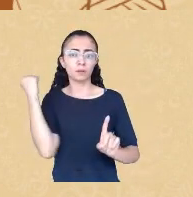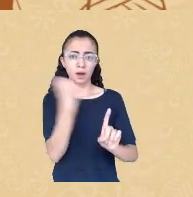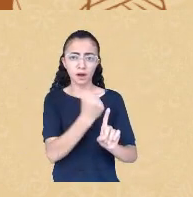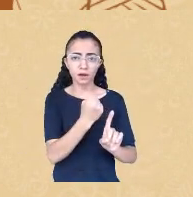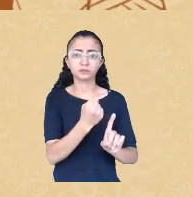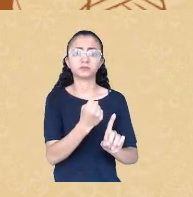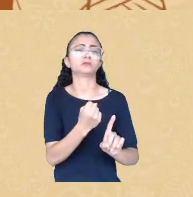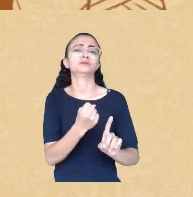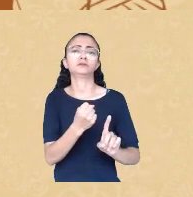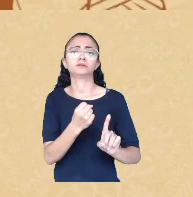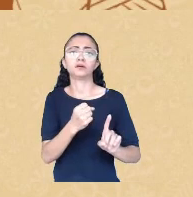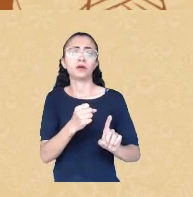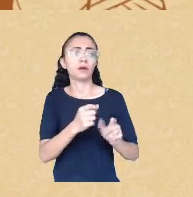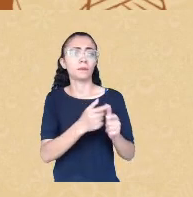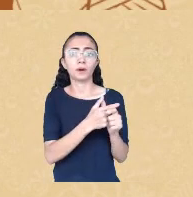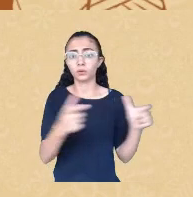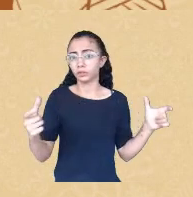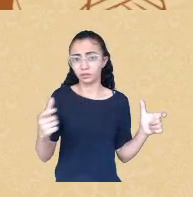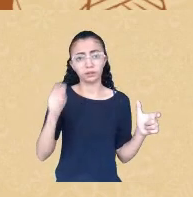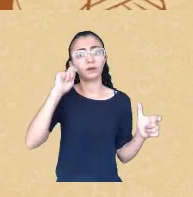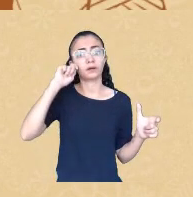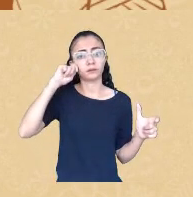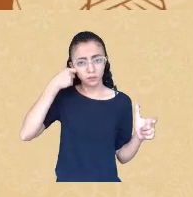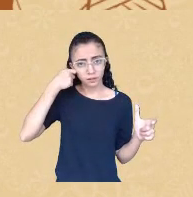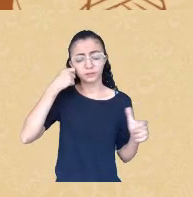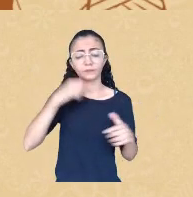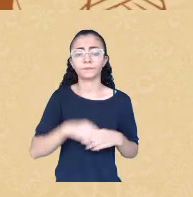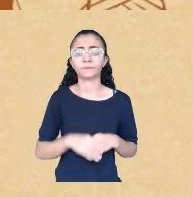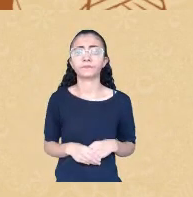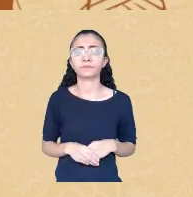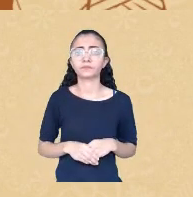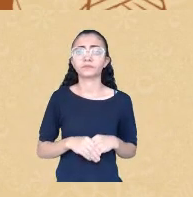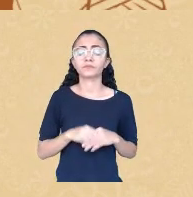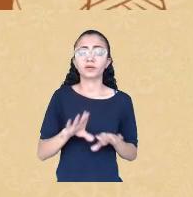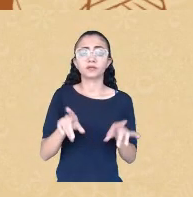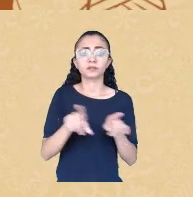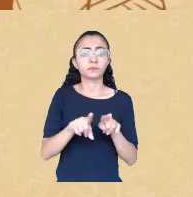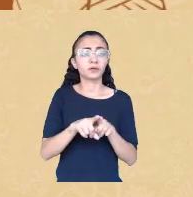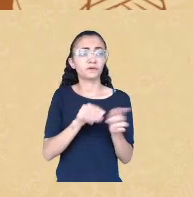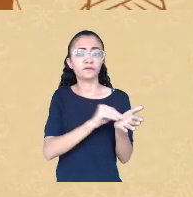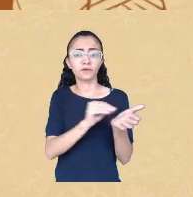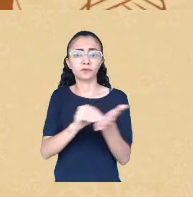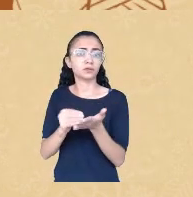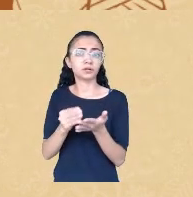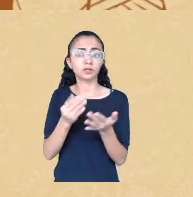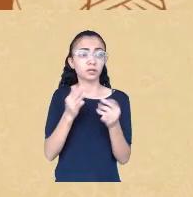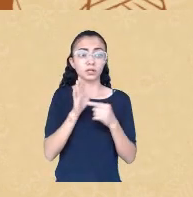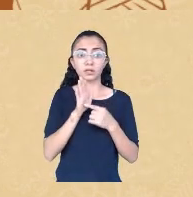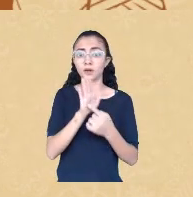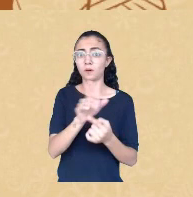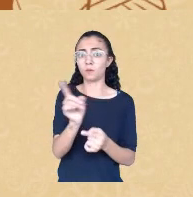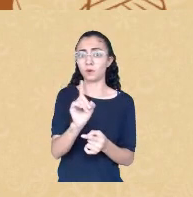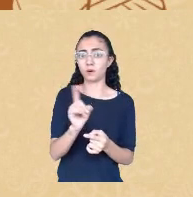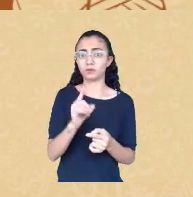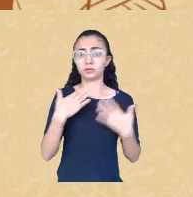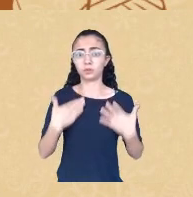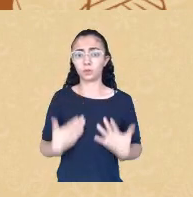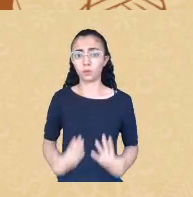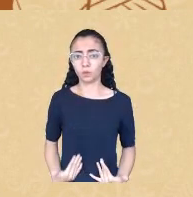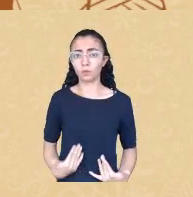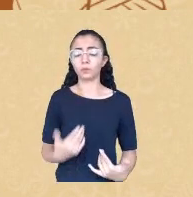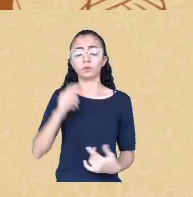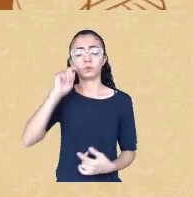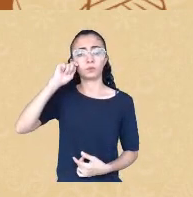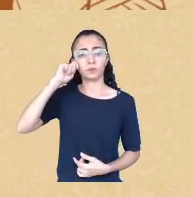nas propagandas, em geral, não se mostra tanto o corpo da mulher negra. O corpo que aparece como alvo do feminicídio, até uma questão, o